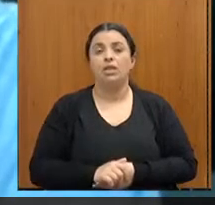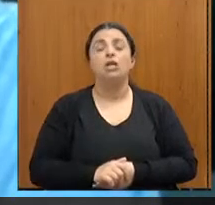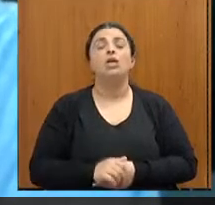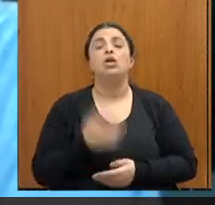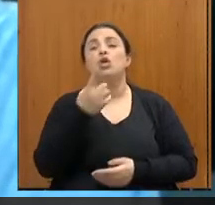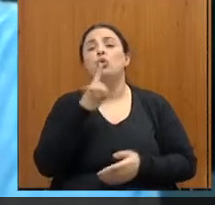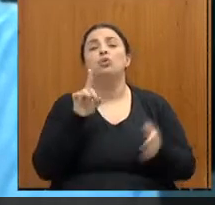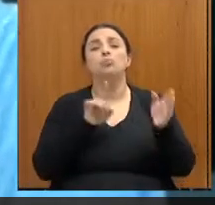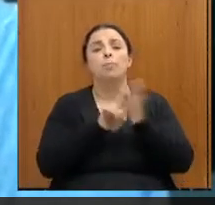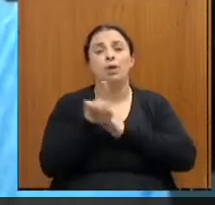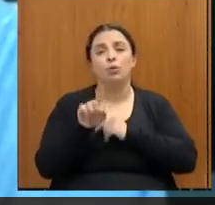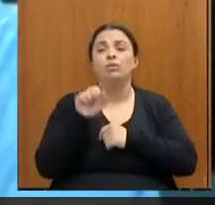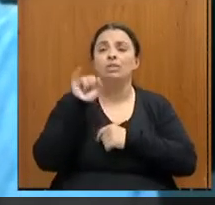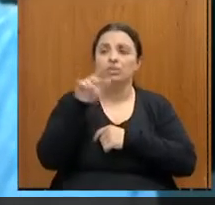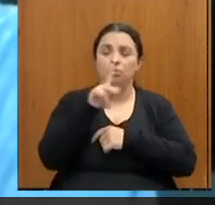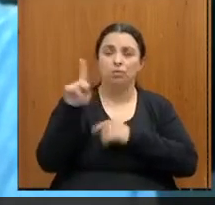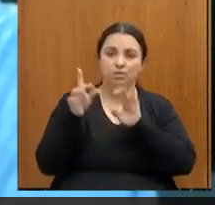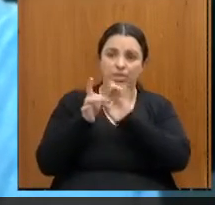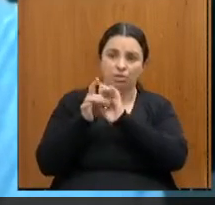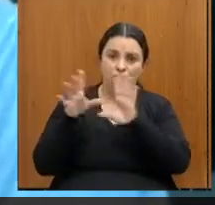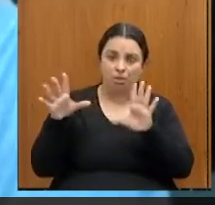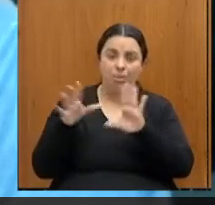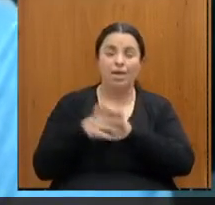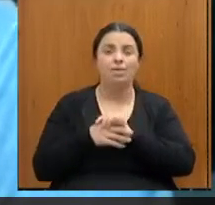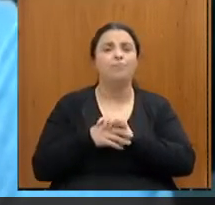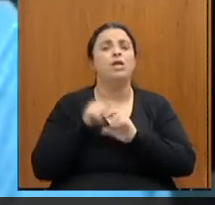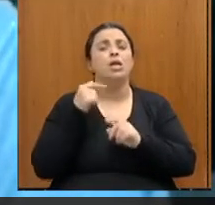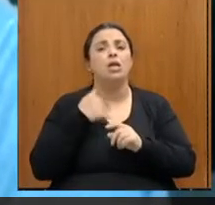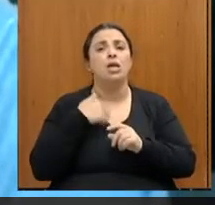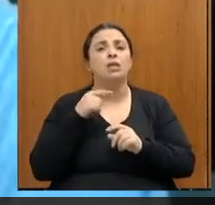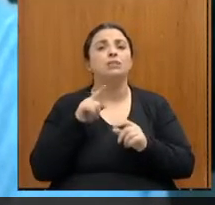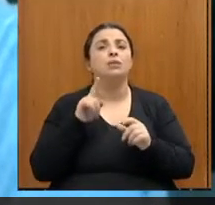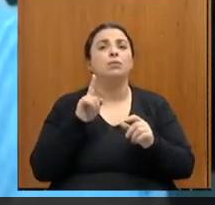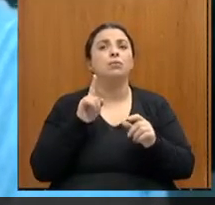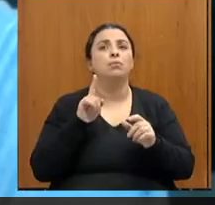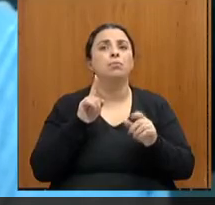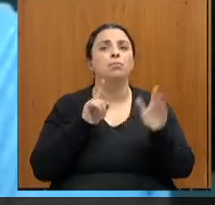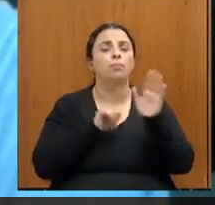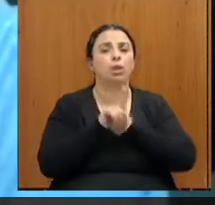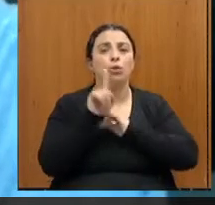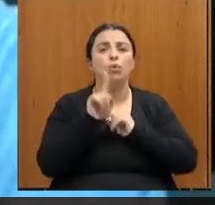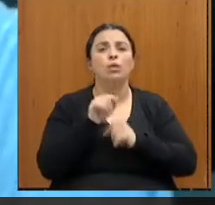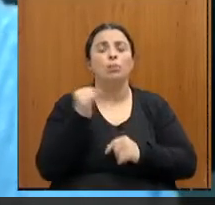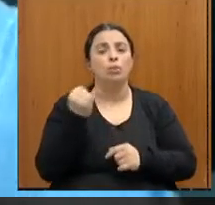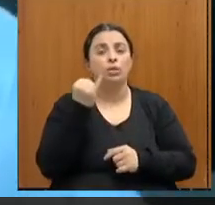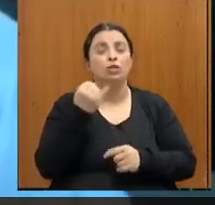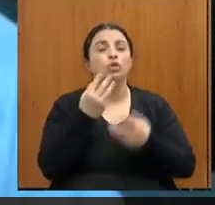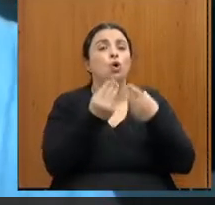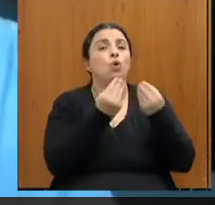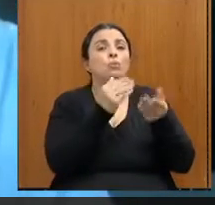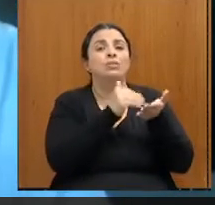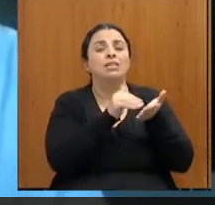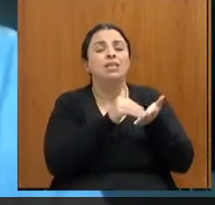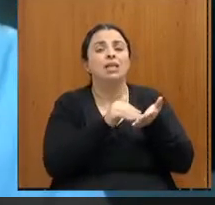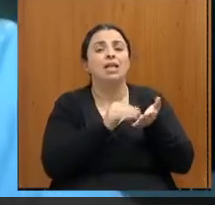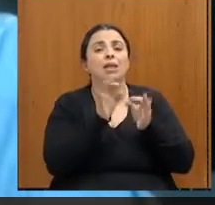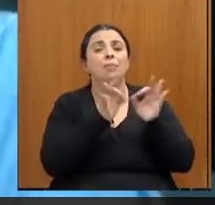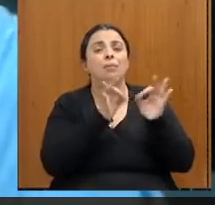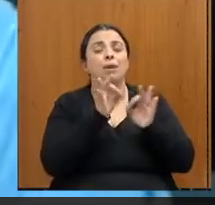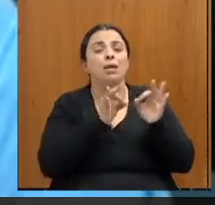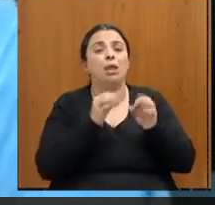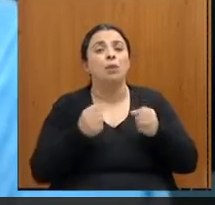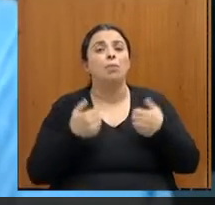se cabe E aí eu acho que ela é importante é como que a secretaria está se preparando para a chegada da